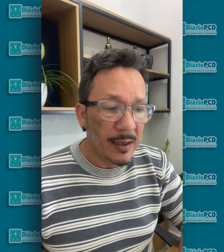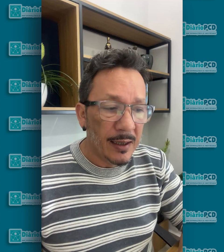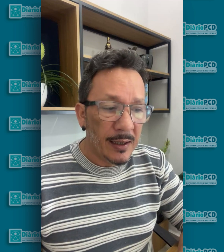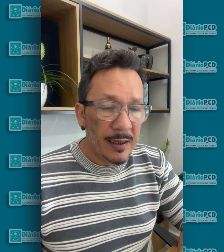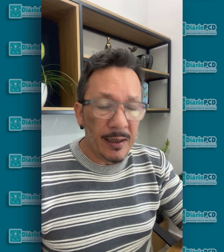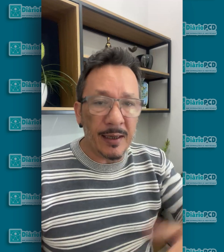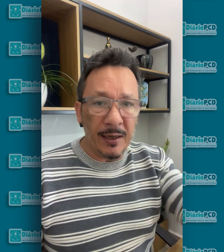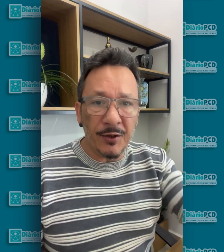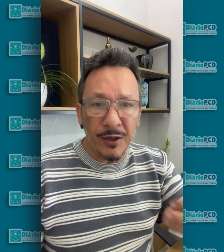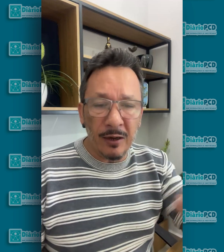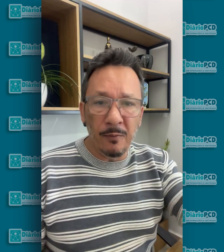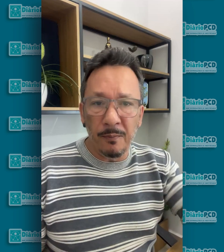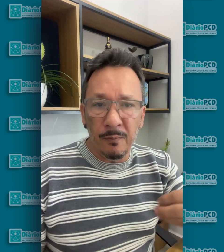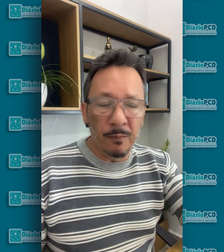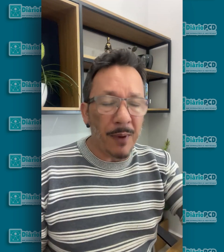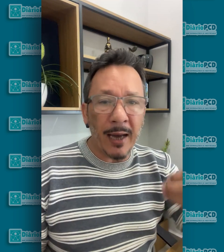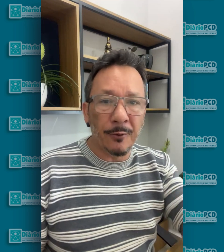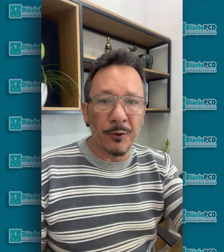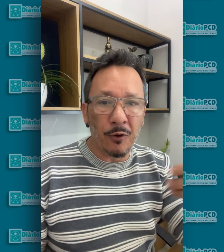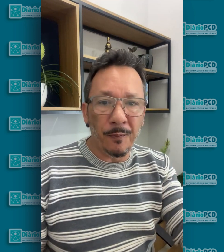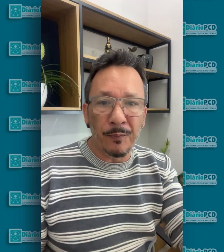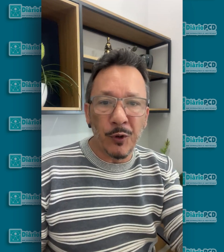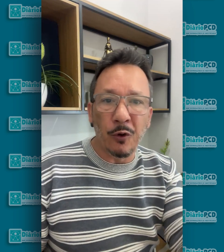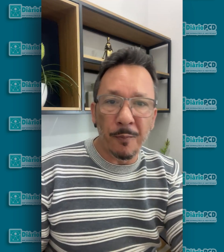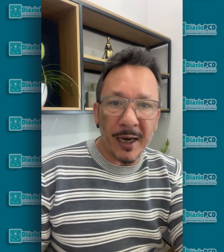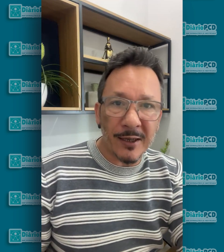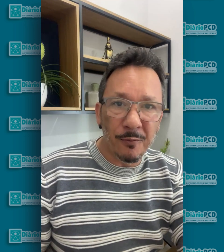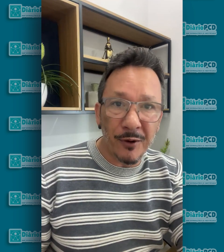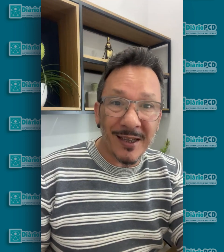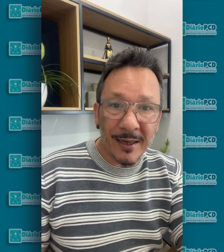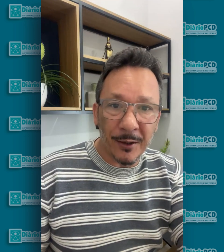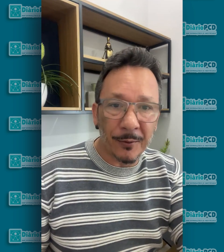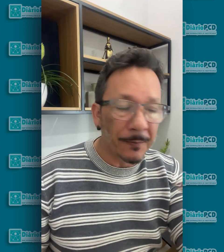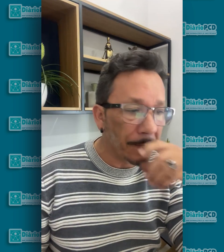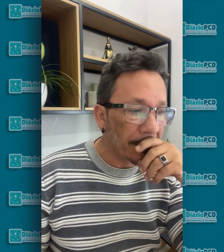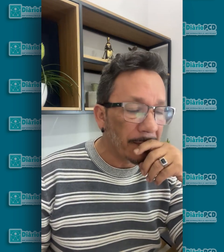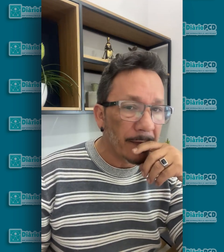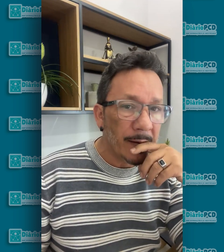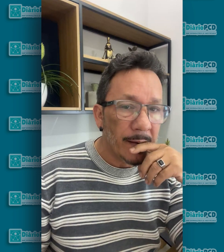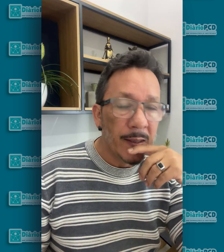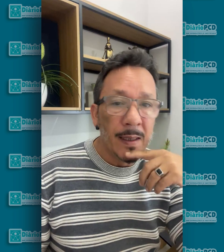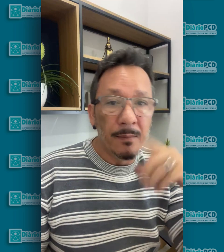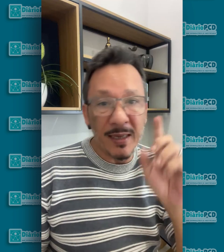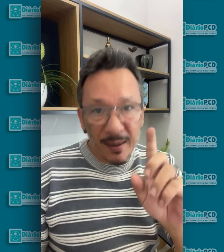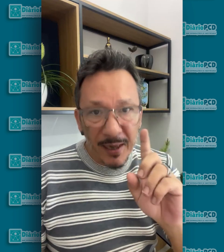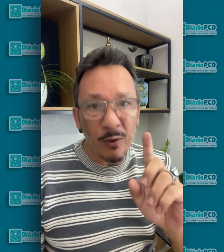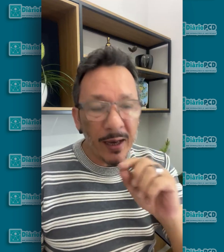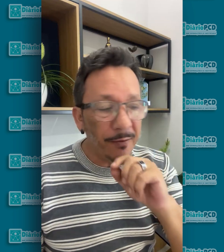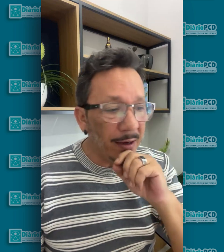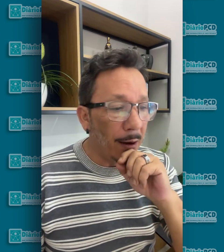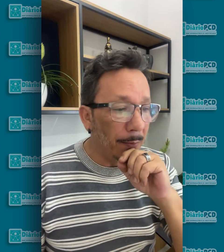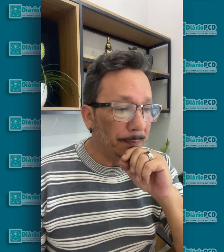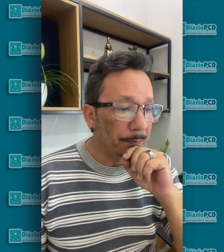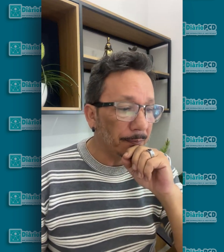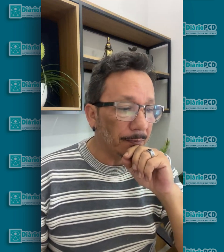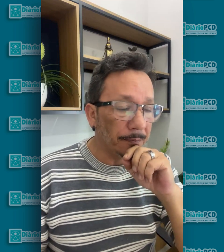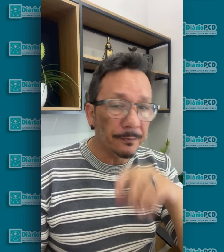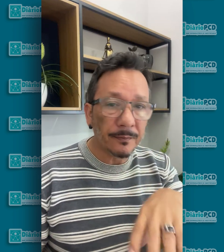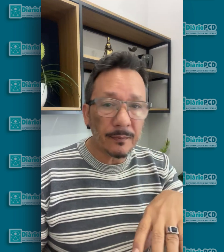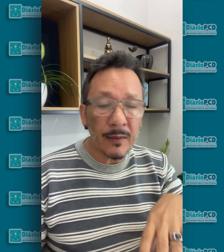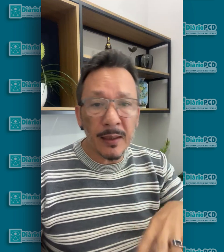estatutário, e que tinham um pacto de cooperação por escrito, mas também não era